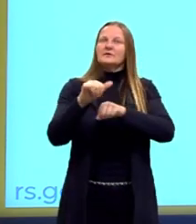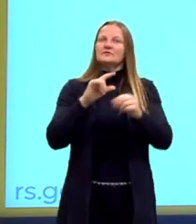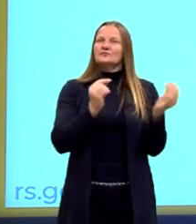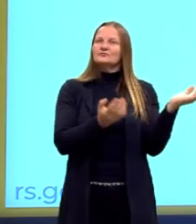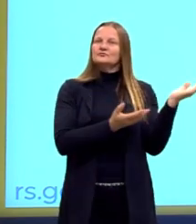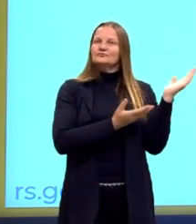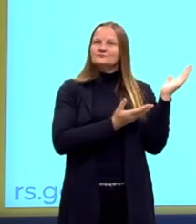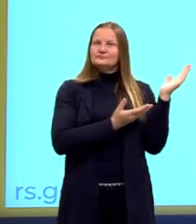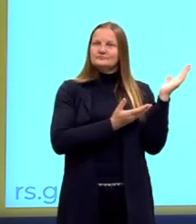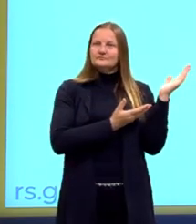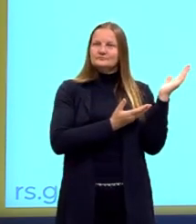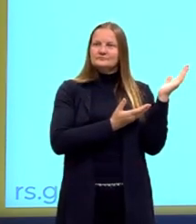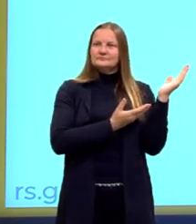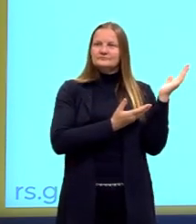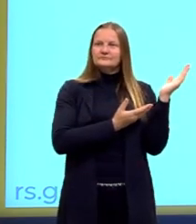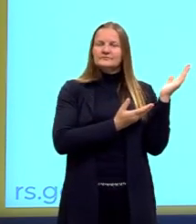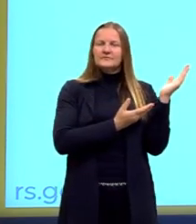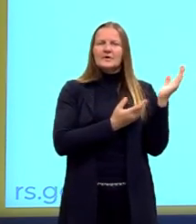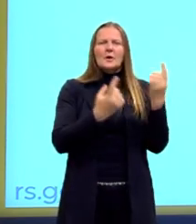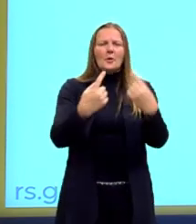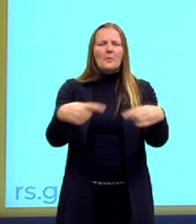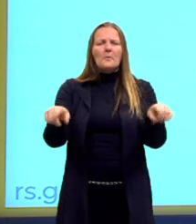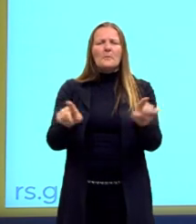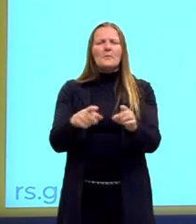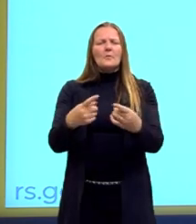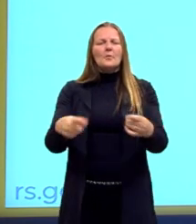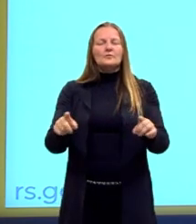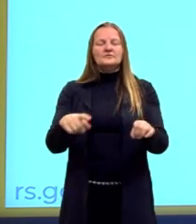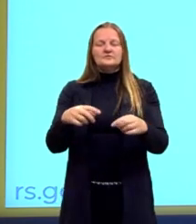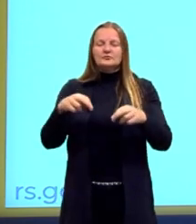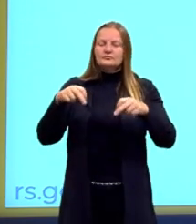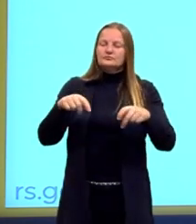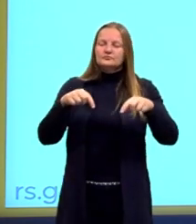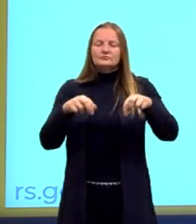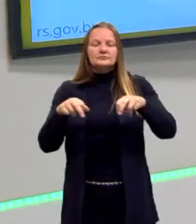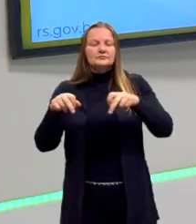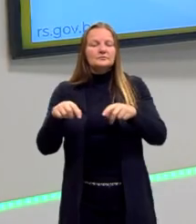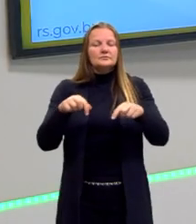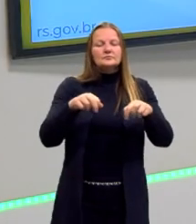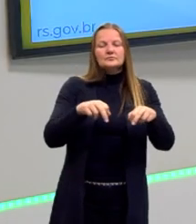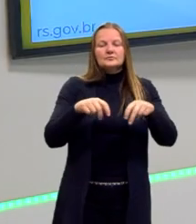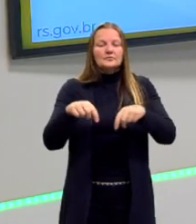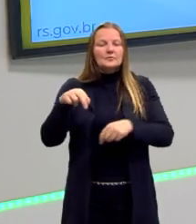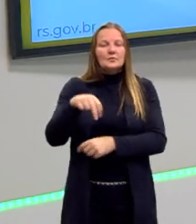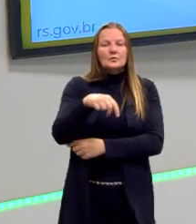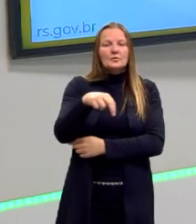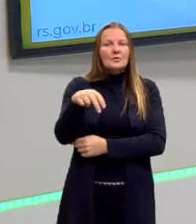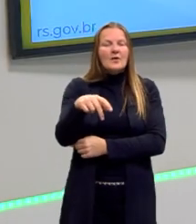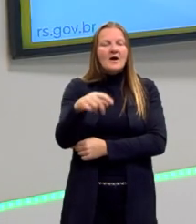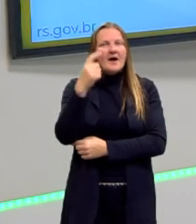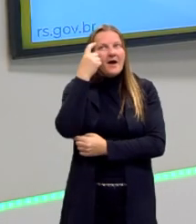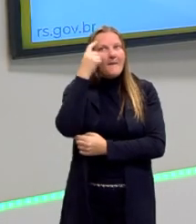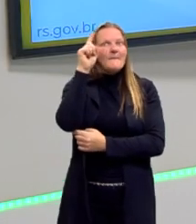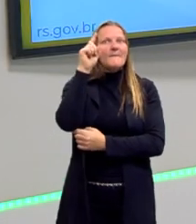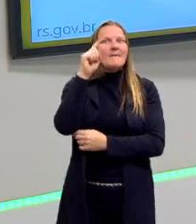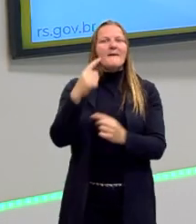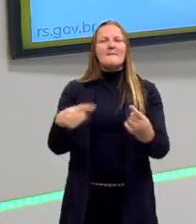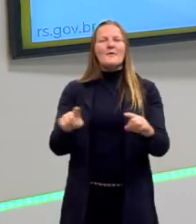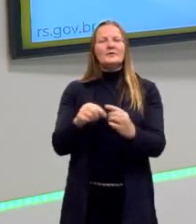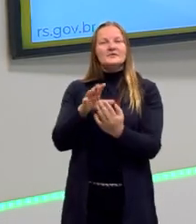exemplo músico caminhando descobriu uma construiu mentalmente uma partitura musical